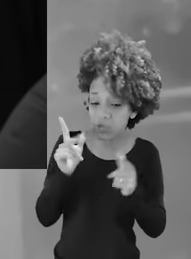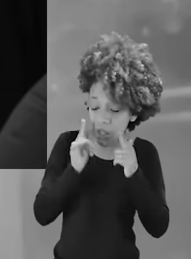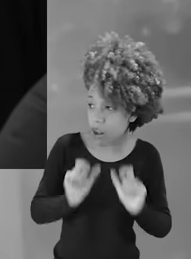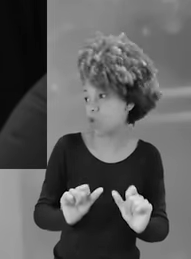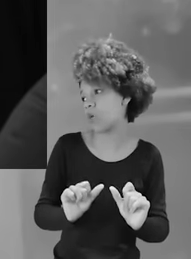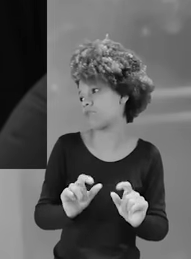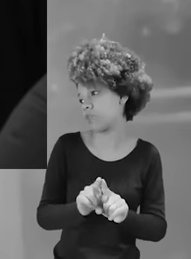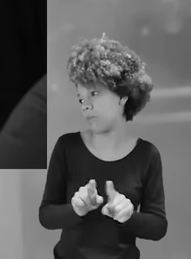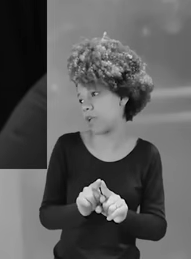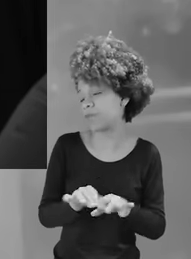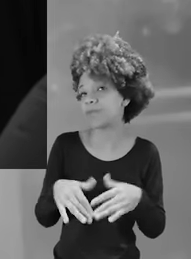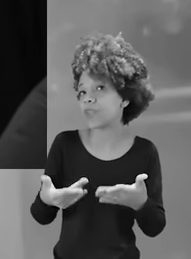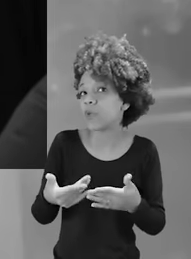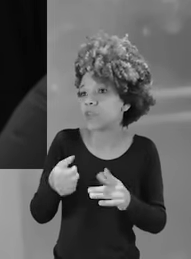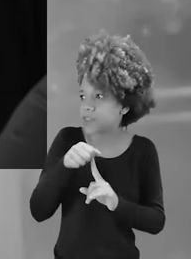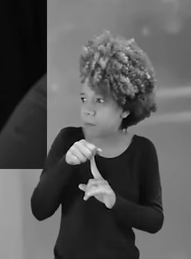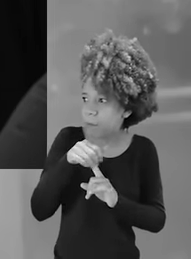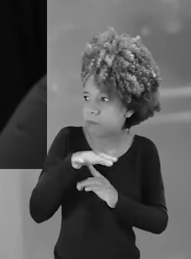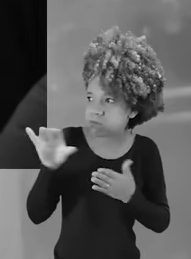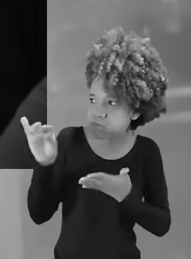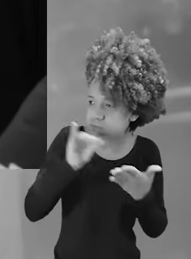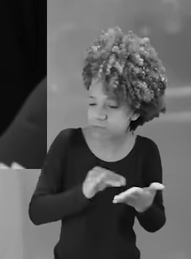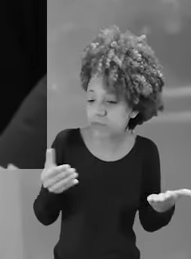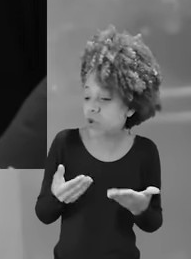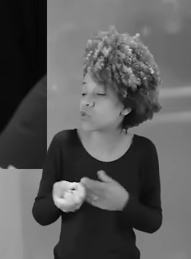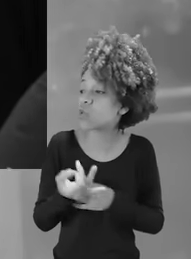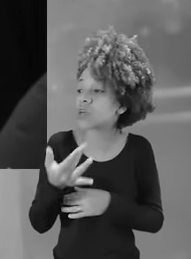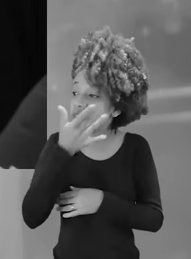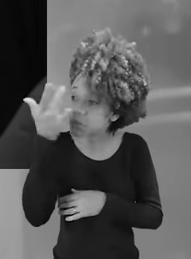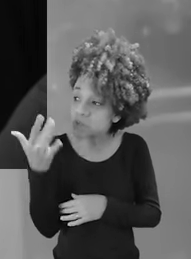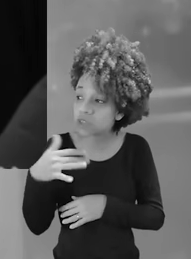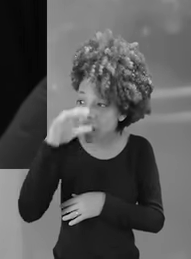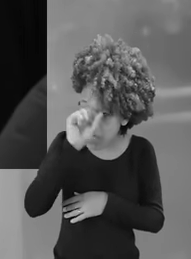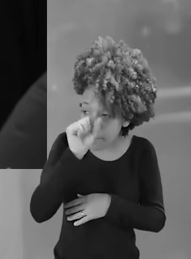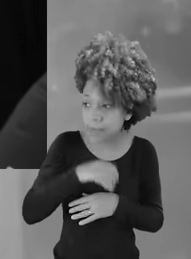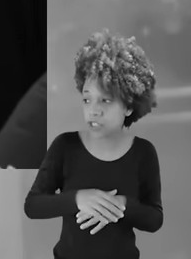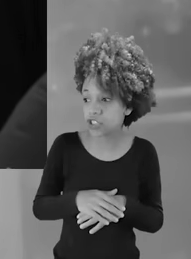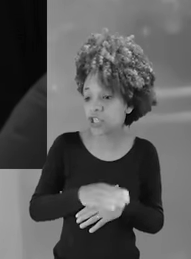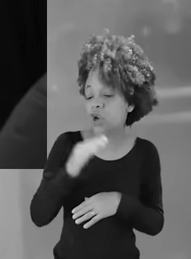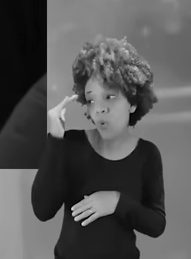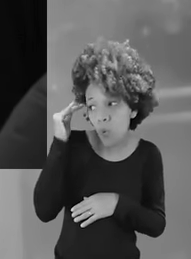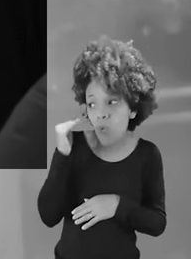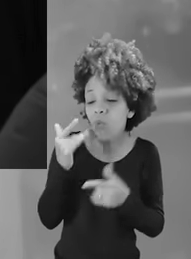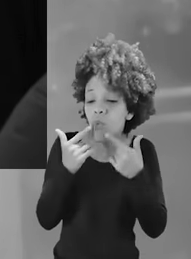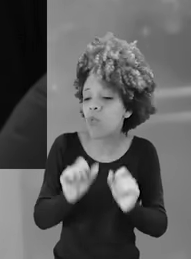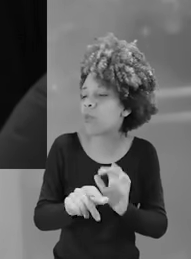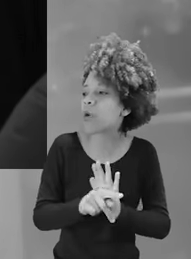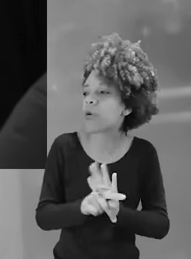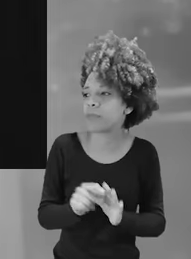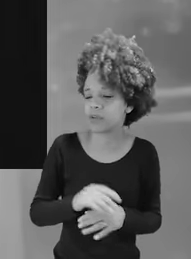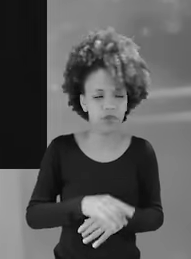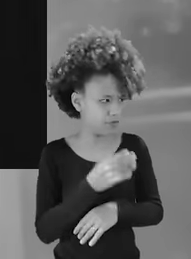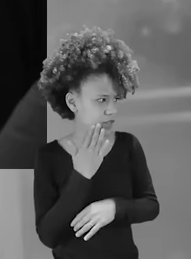a língua essas coisas então quando você exporta hoje quantas pessoas aprendem coreano no mundo muitas pessoas aprendem